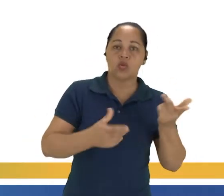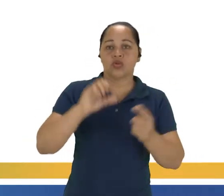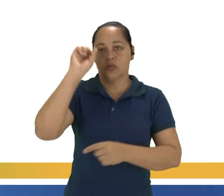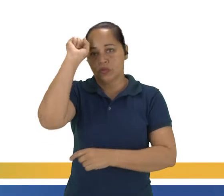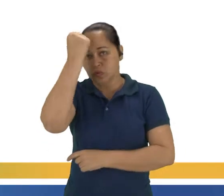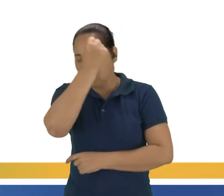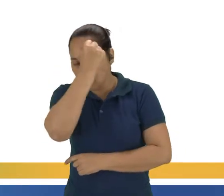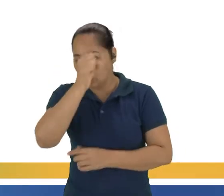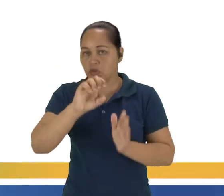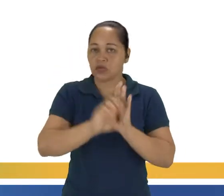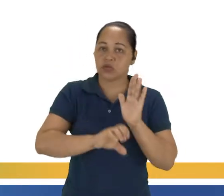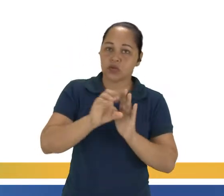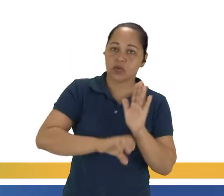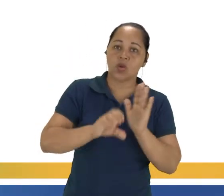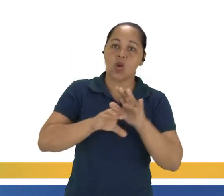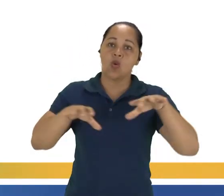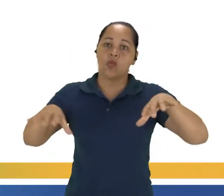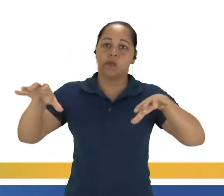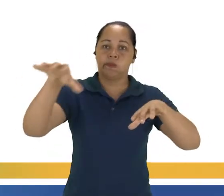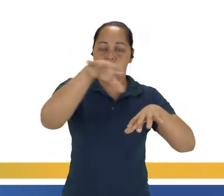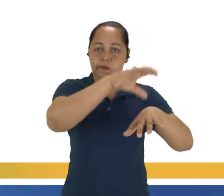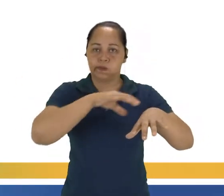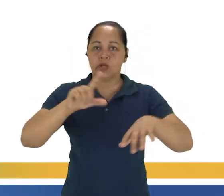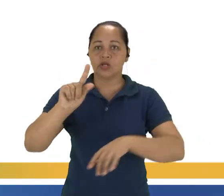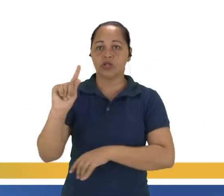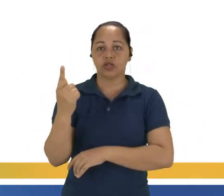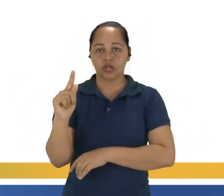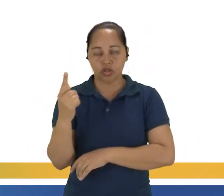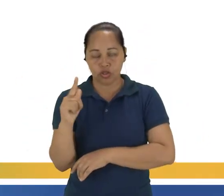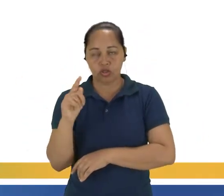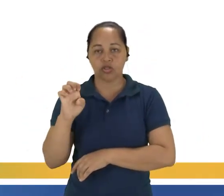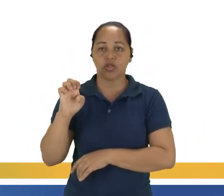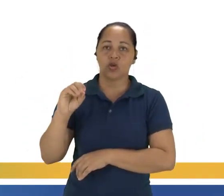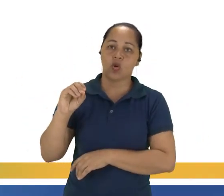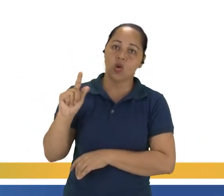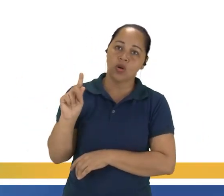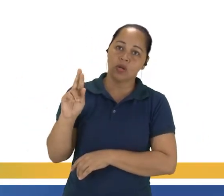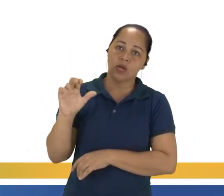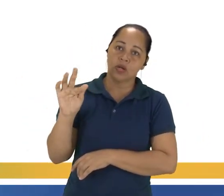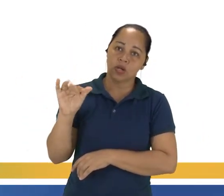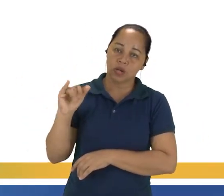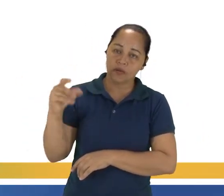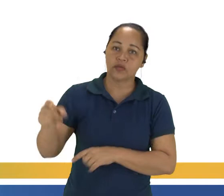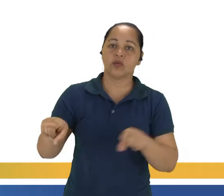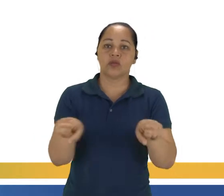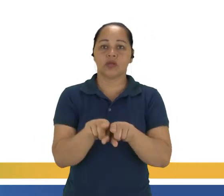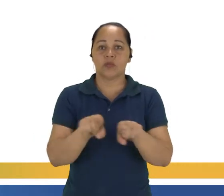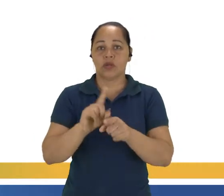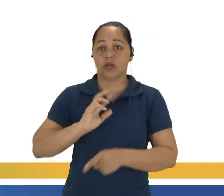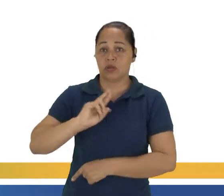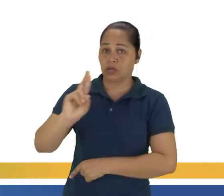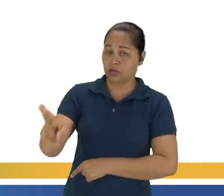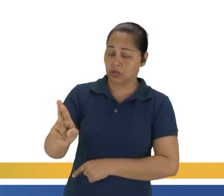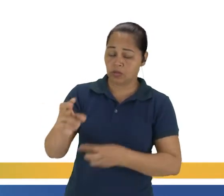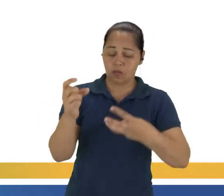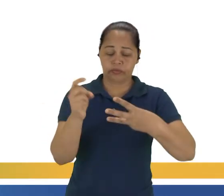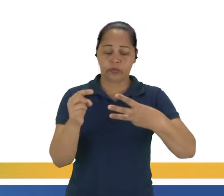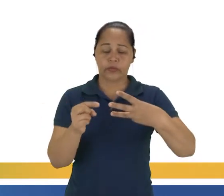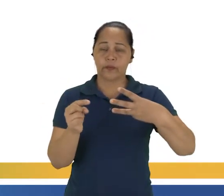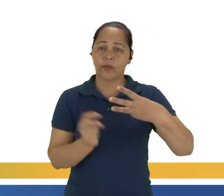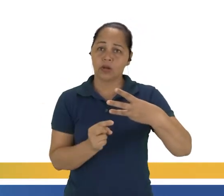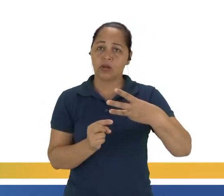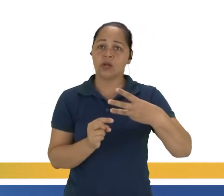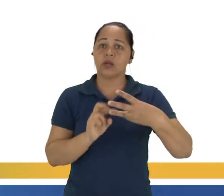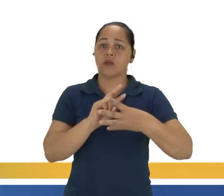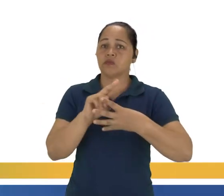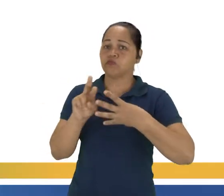sociológico, no conteúdo geográfico, lá no conteúdo fundamental também relacionado à religião. Então nós temos aí essa